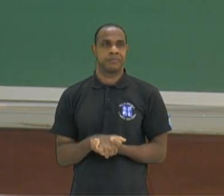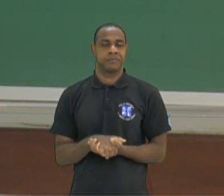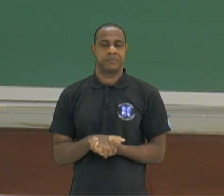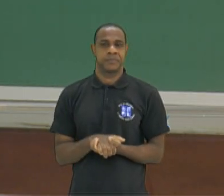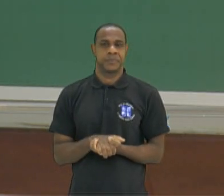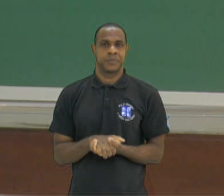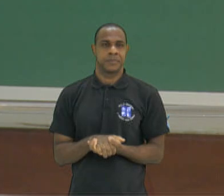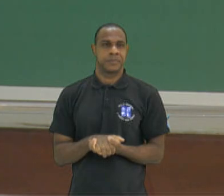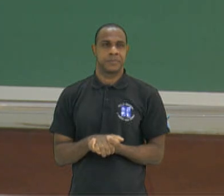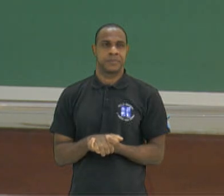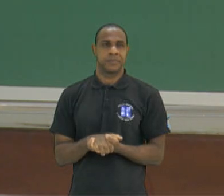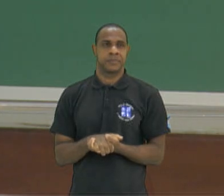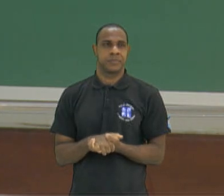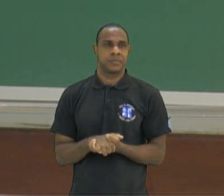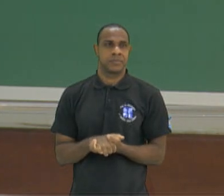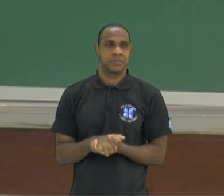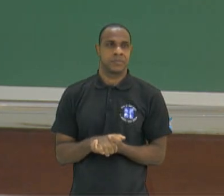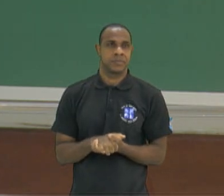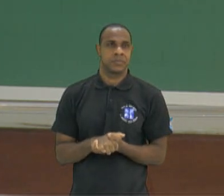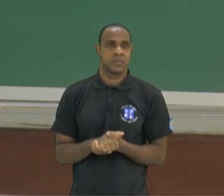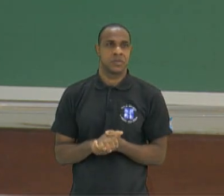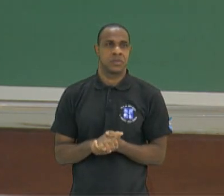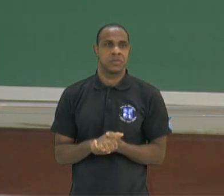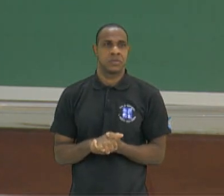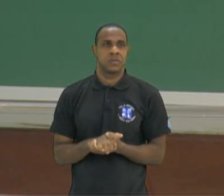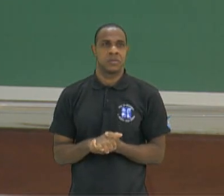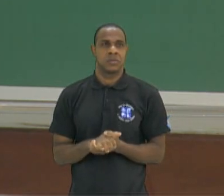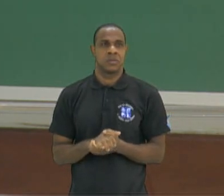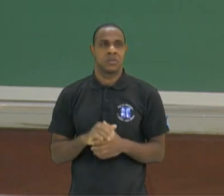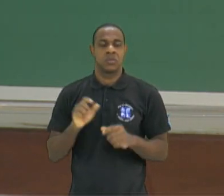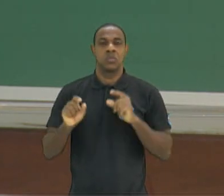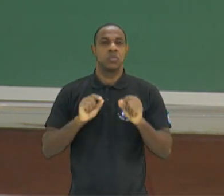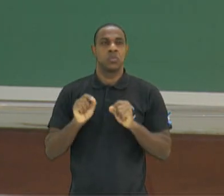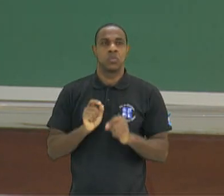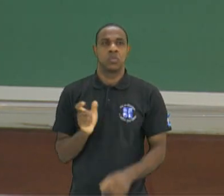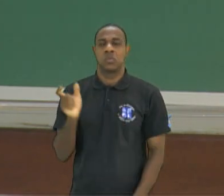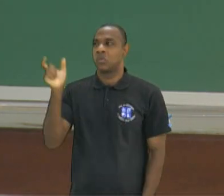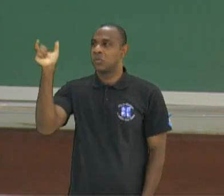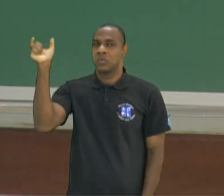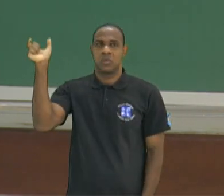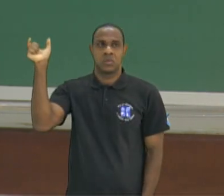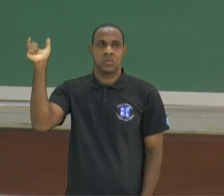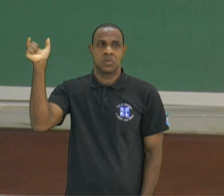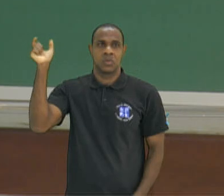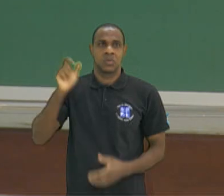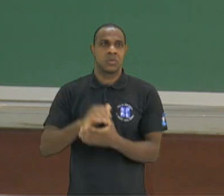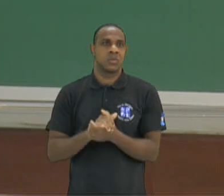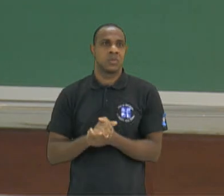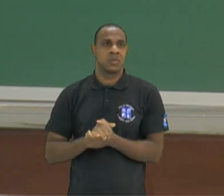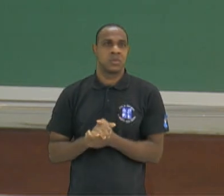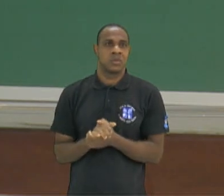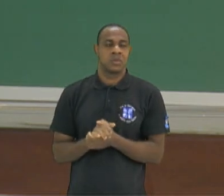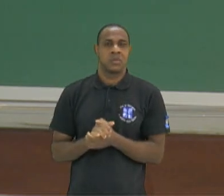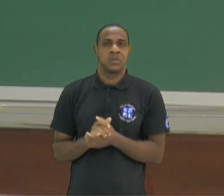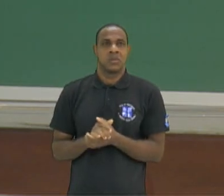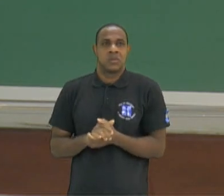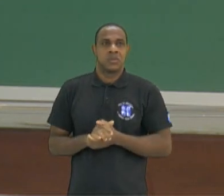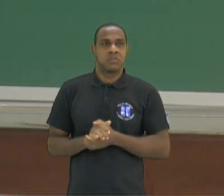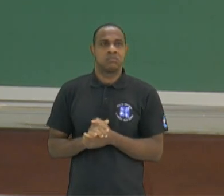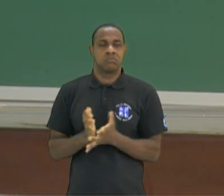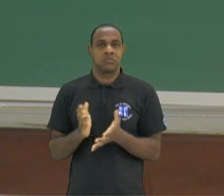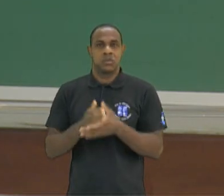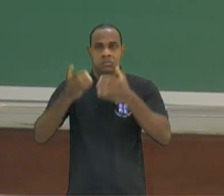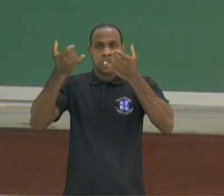Discourse markers. O que são os discourse markers? Discourse markers, ou marcadores discursivos, nos ajudam